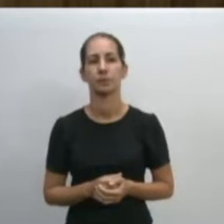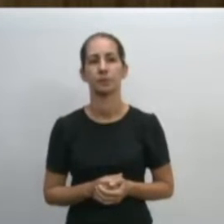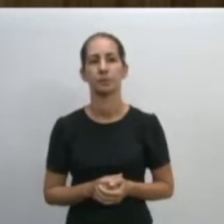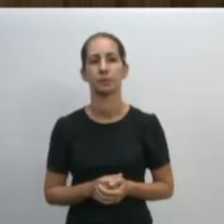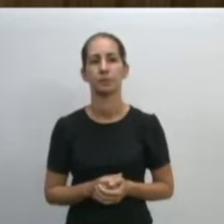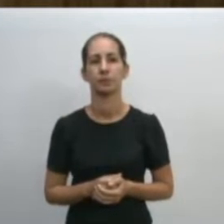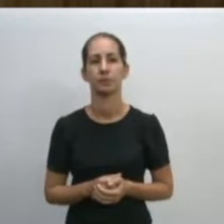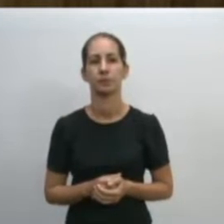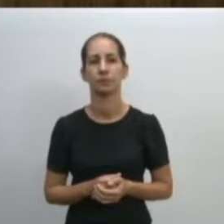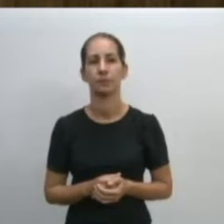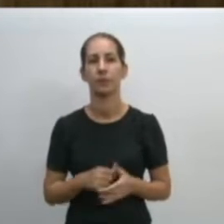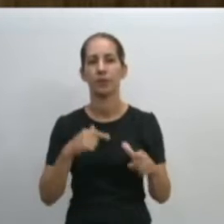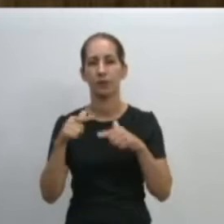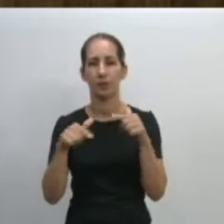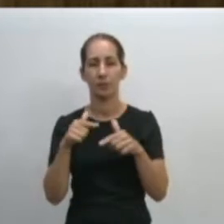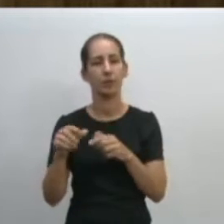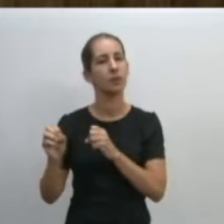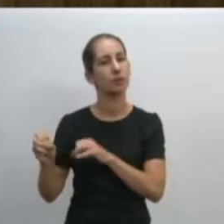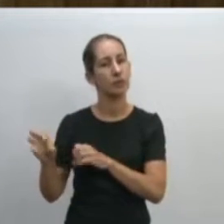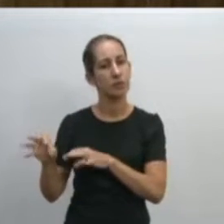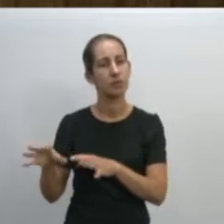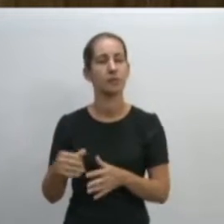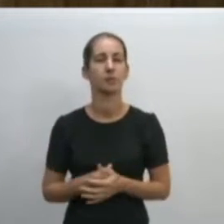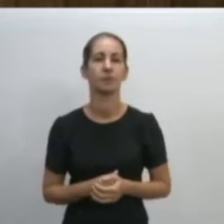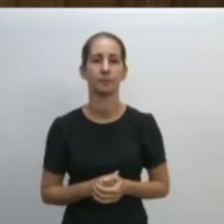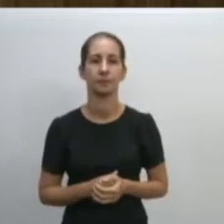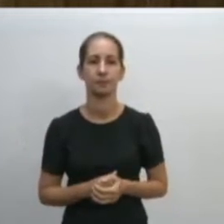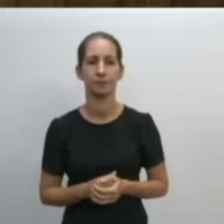de uma funcionária da educação.